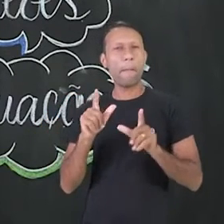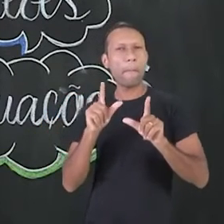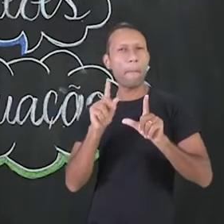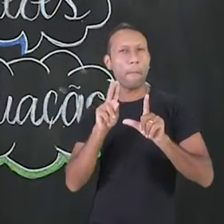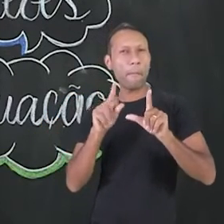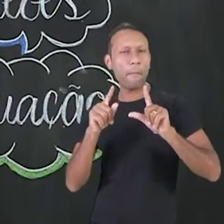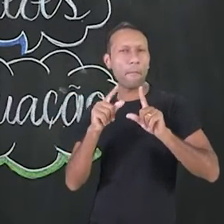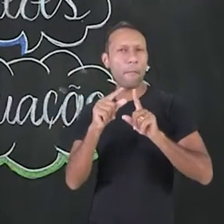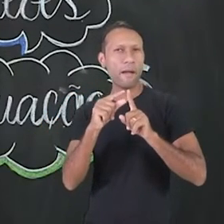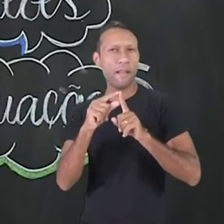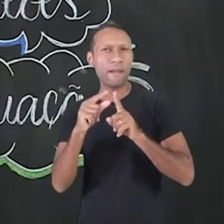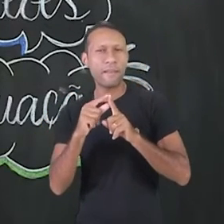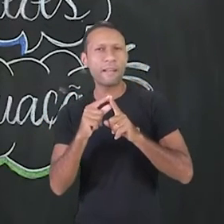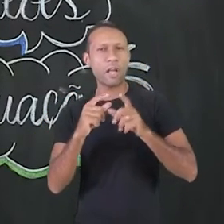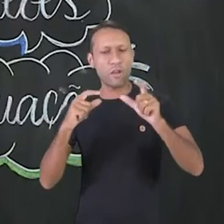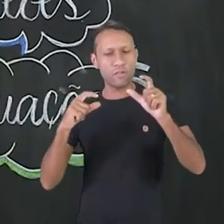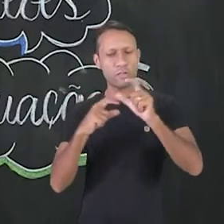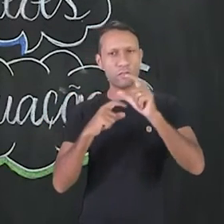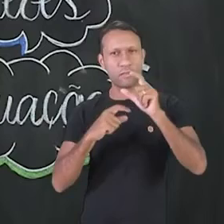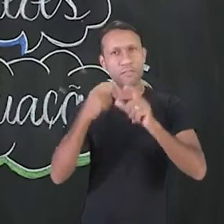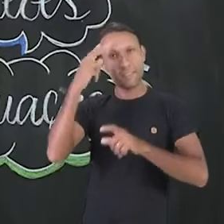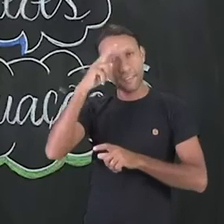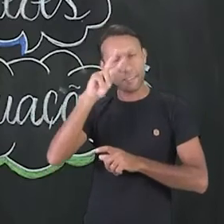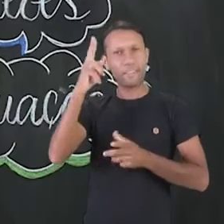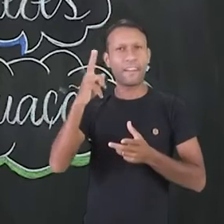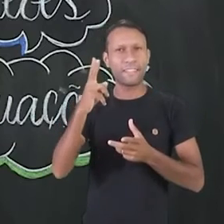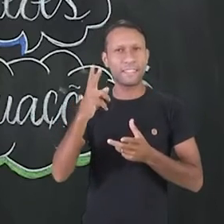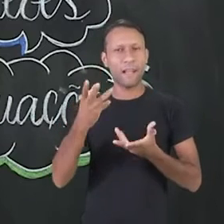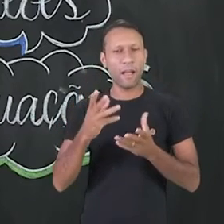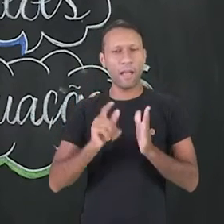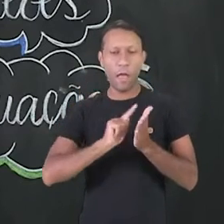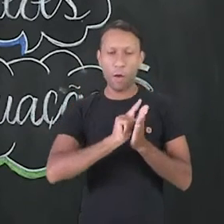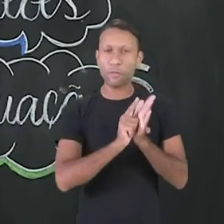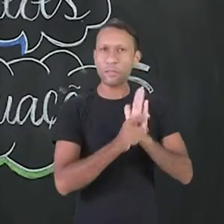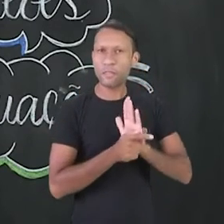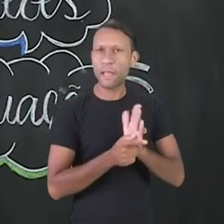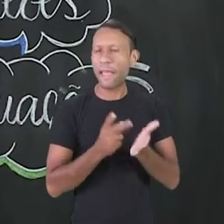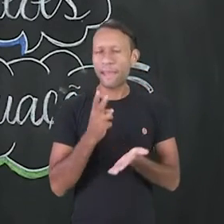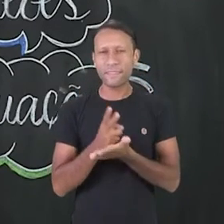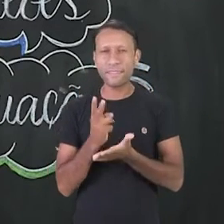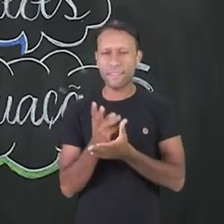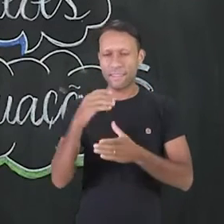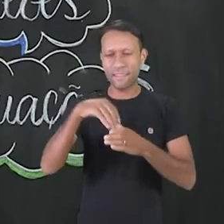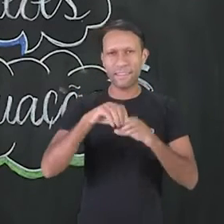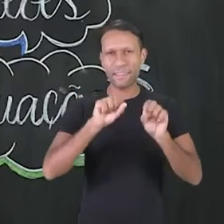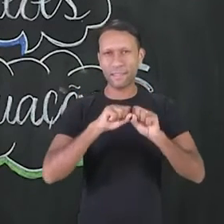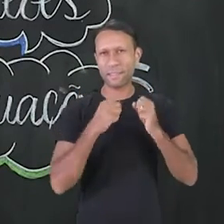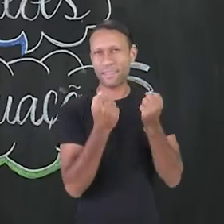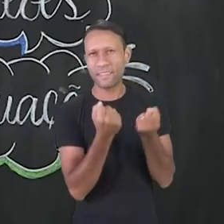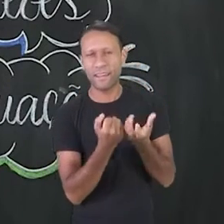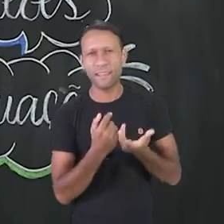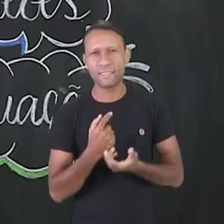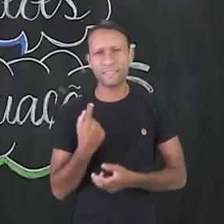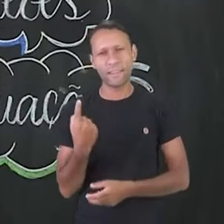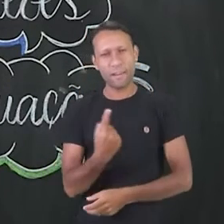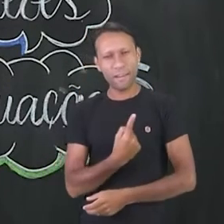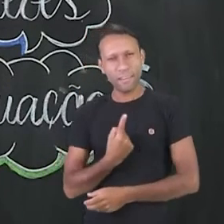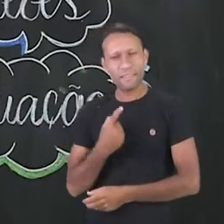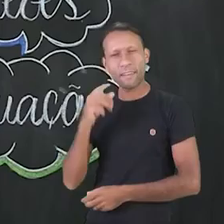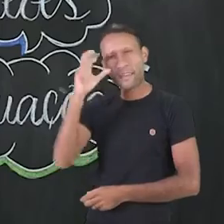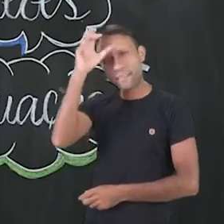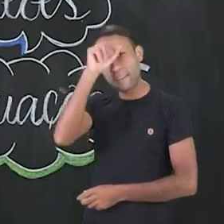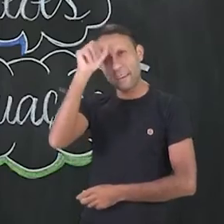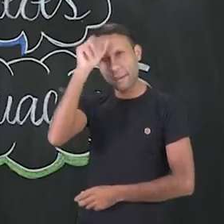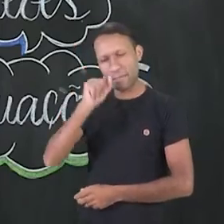de histórias em quadrinhos, um gênero textual muito importante que circula na sociedade desde que a gente aprende a ler,